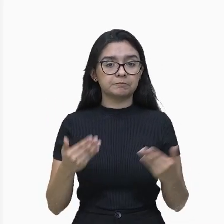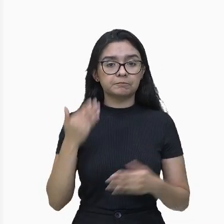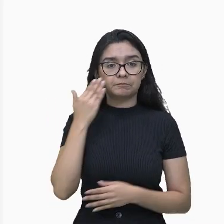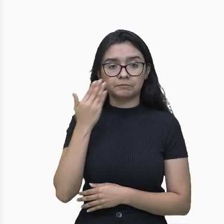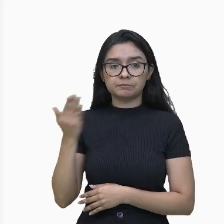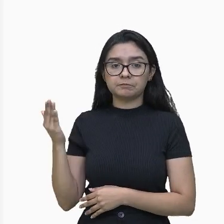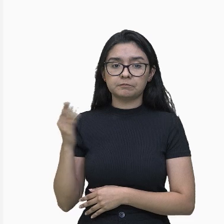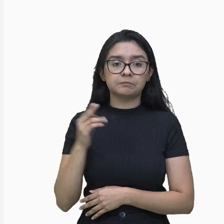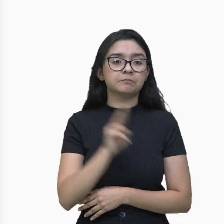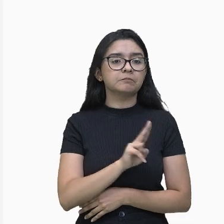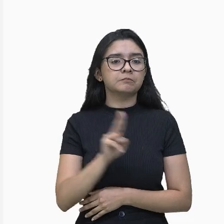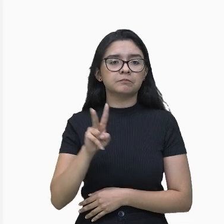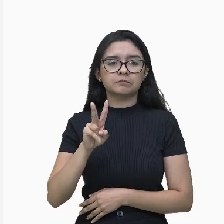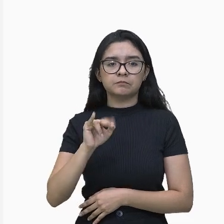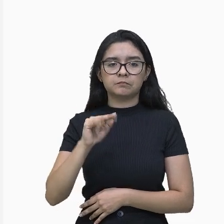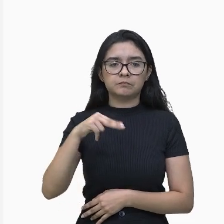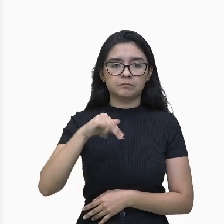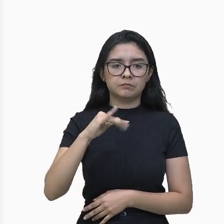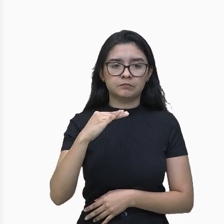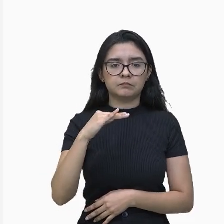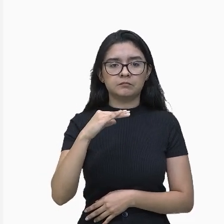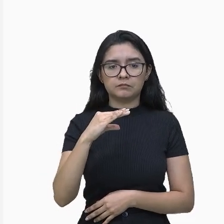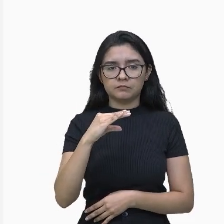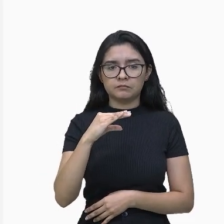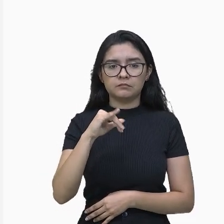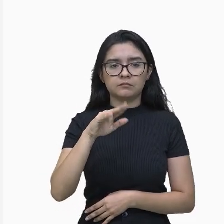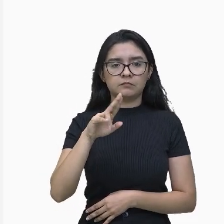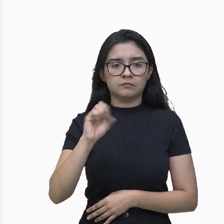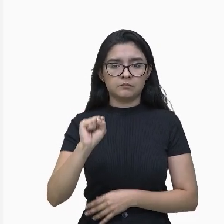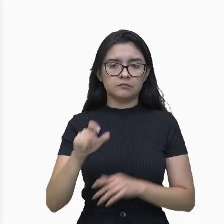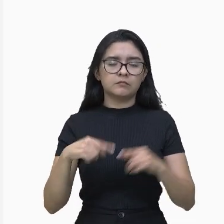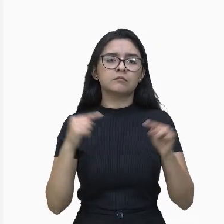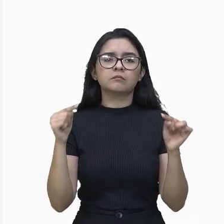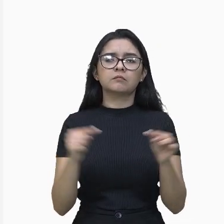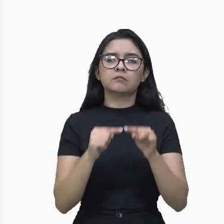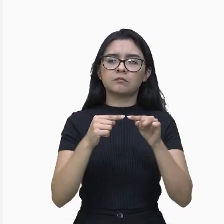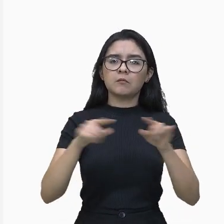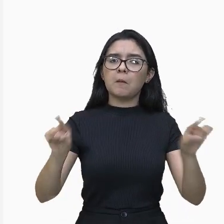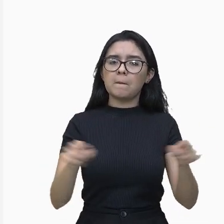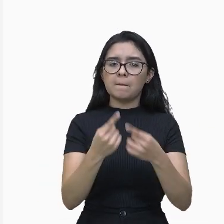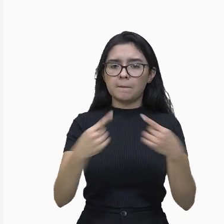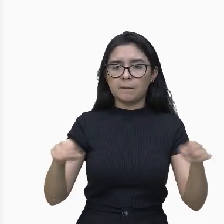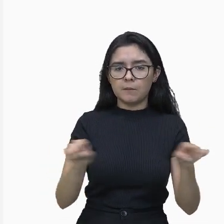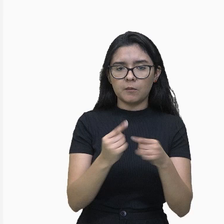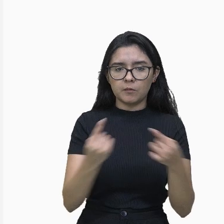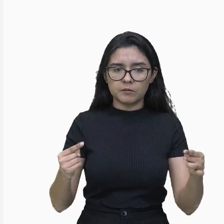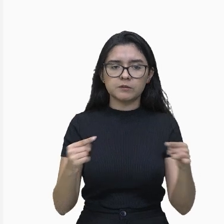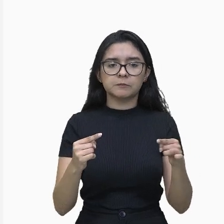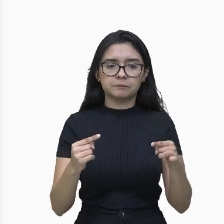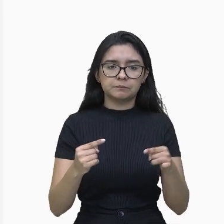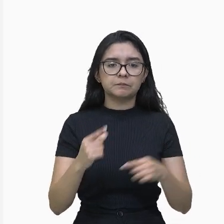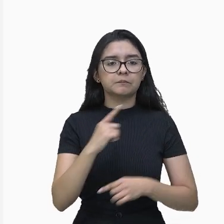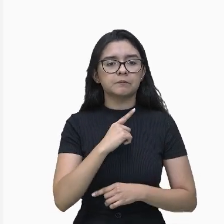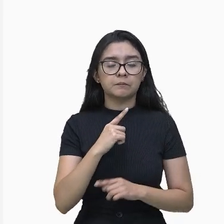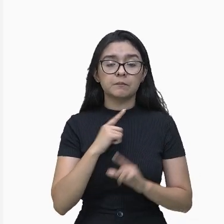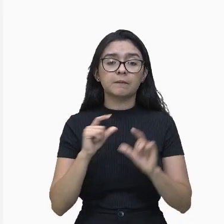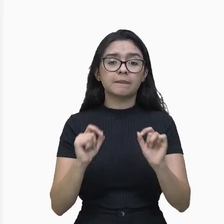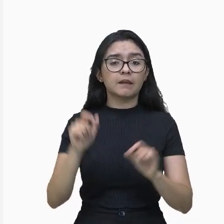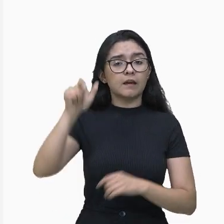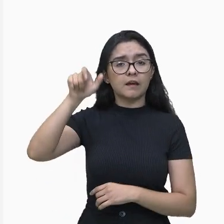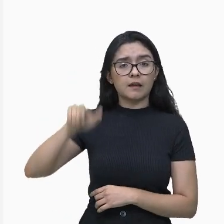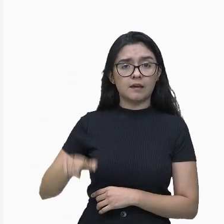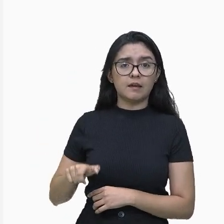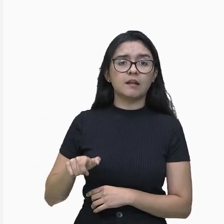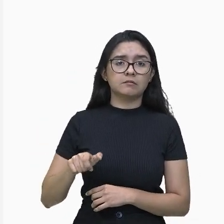Morais muito associado a música devido ao seu envolvimento com o movimento da bolsa nova ele foi antes de tudo